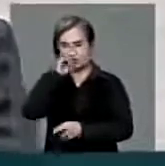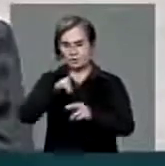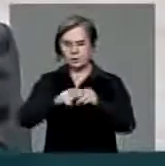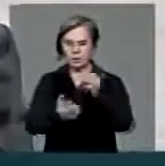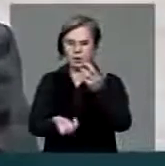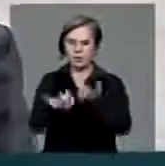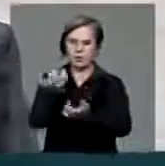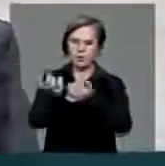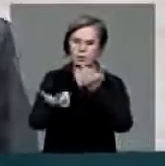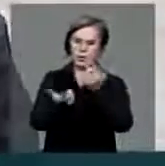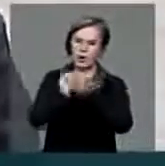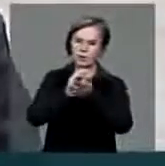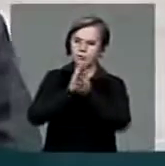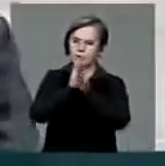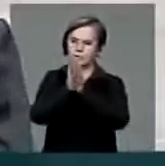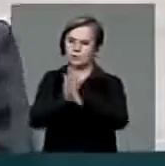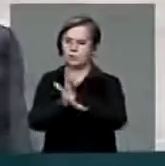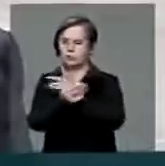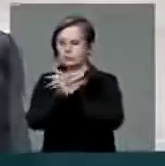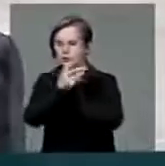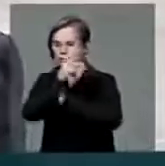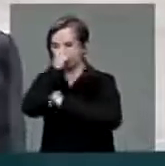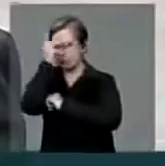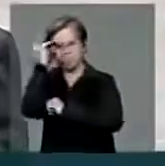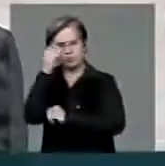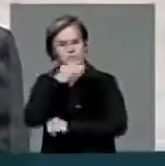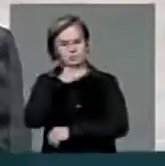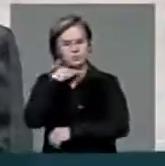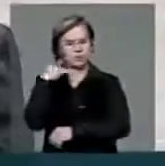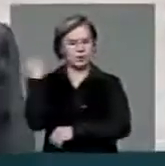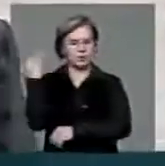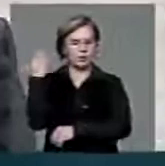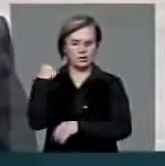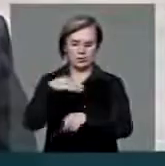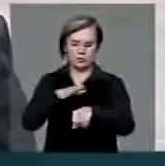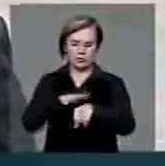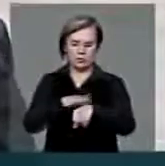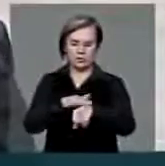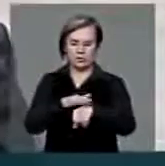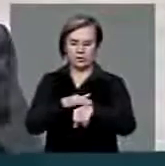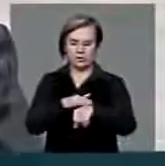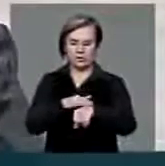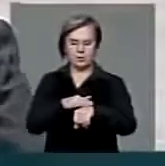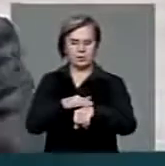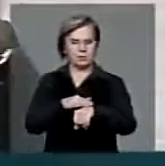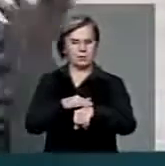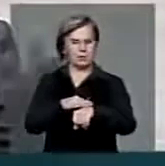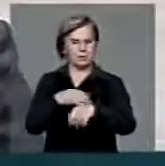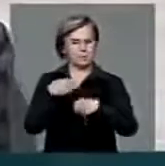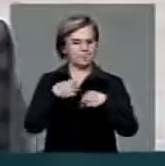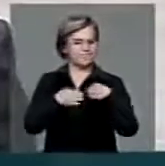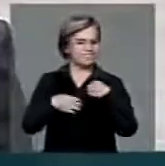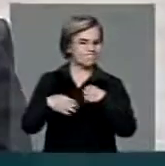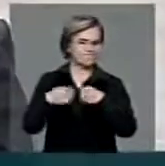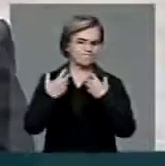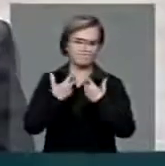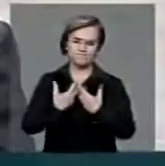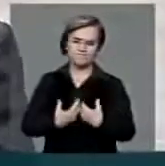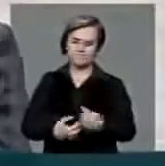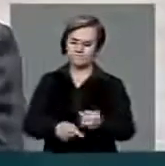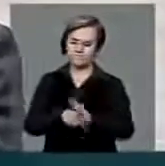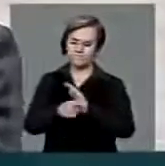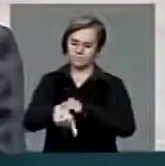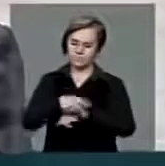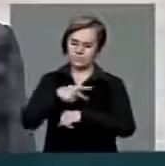a perda de seus conterrâneos e suas conterrâneas, naquele momento de angústia que extrapolou o nosso país.